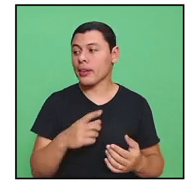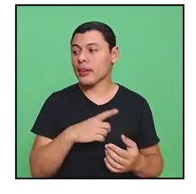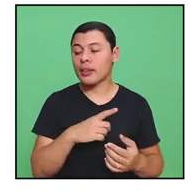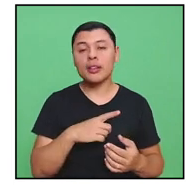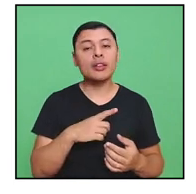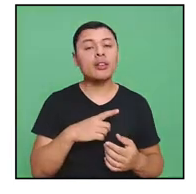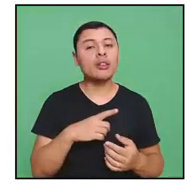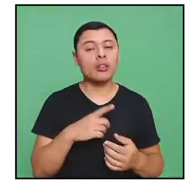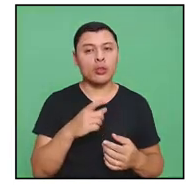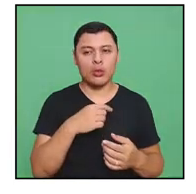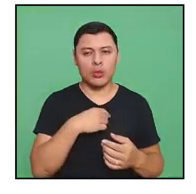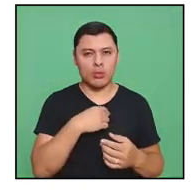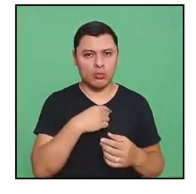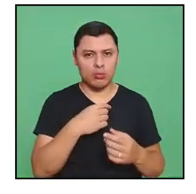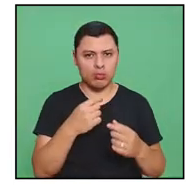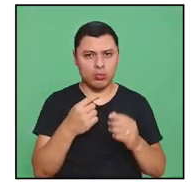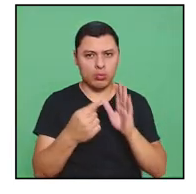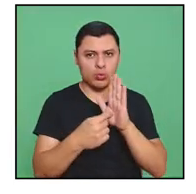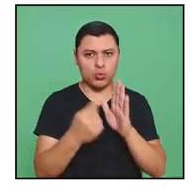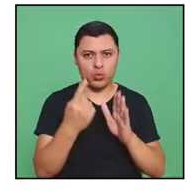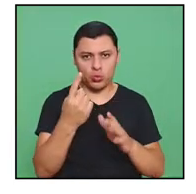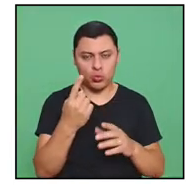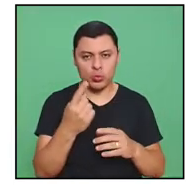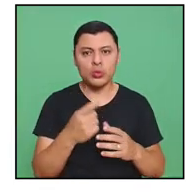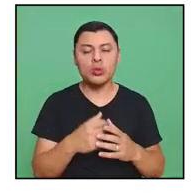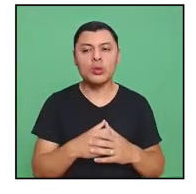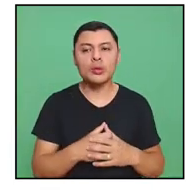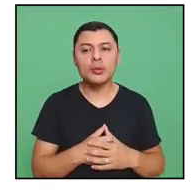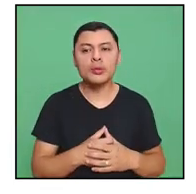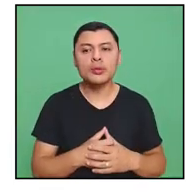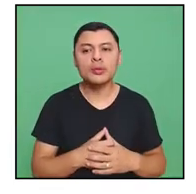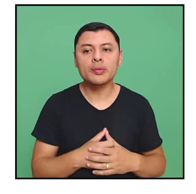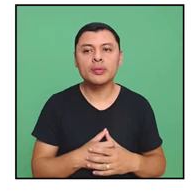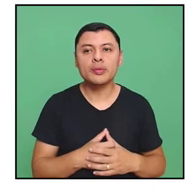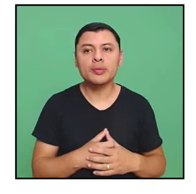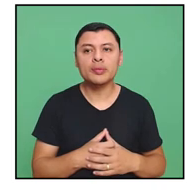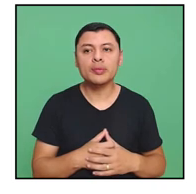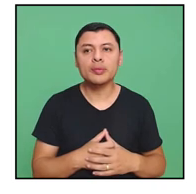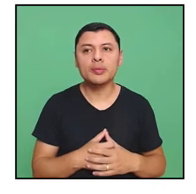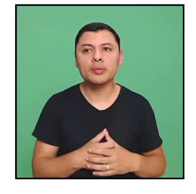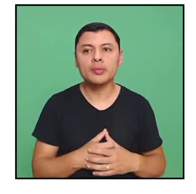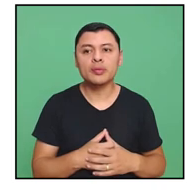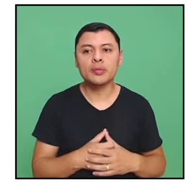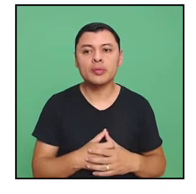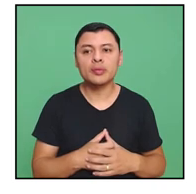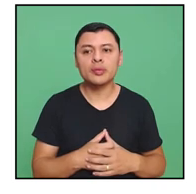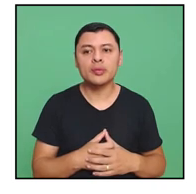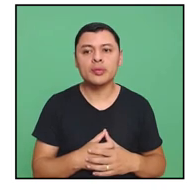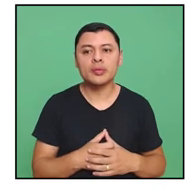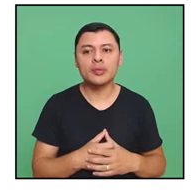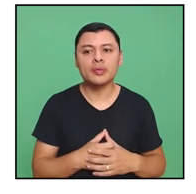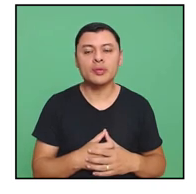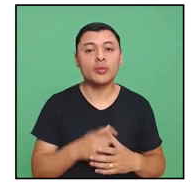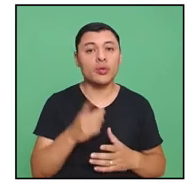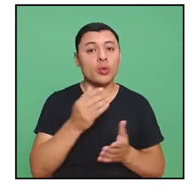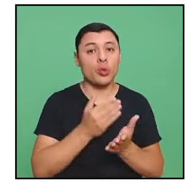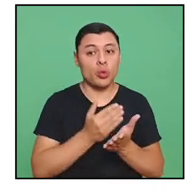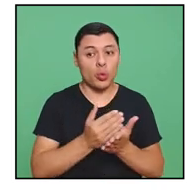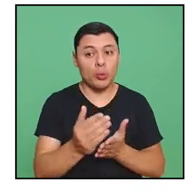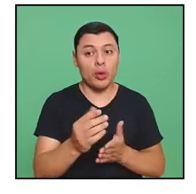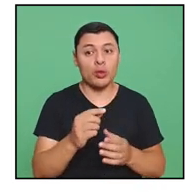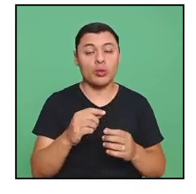vou citar aqui um pouquinho, falar um pouco sobre todos, que você começa desde o do vídeo de